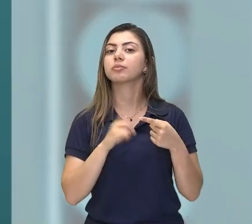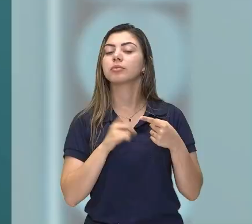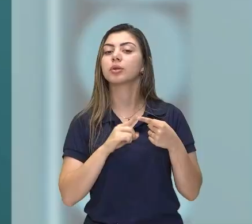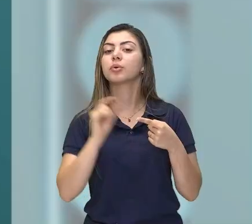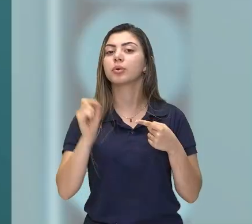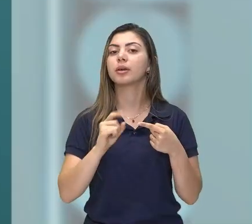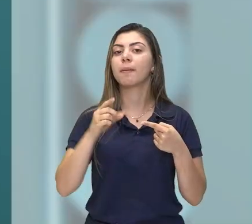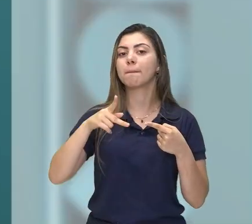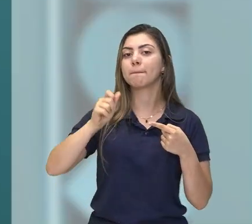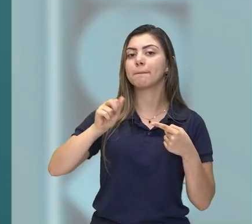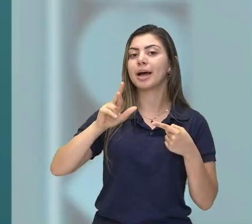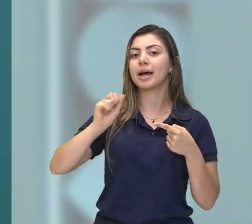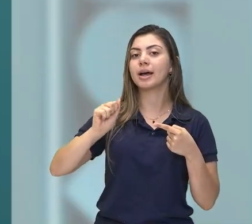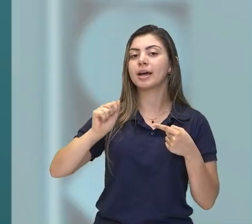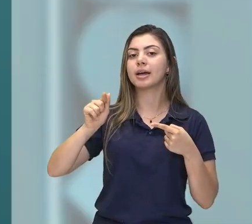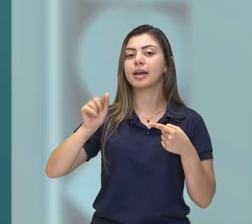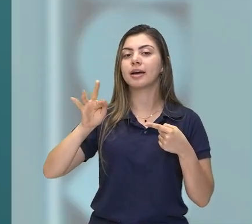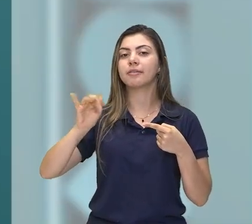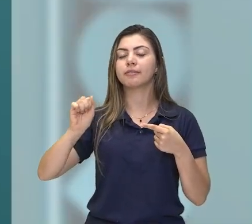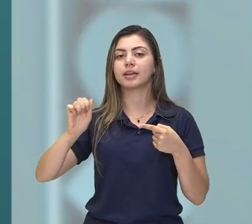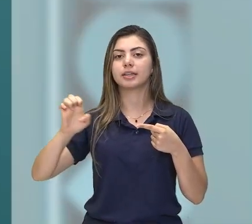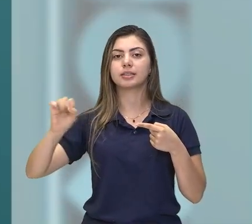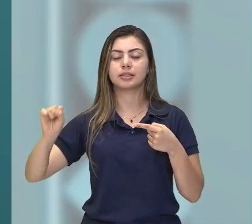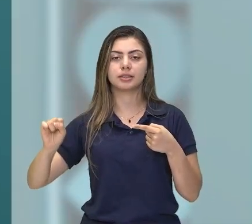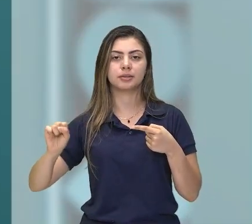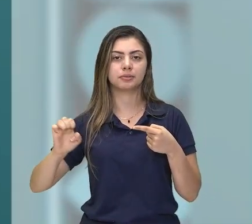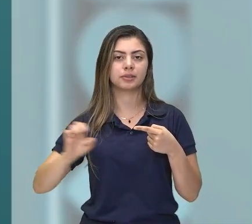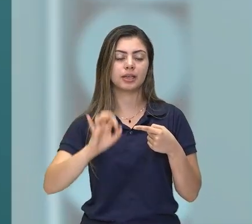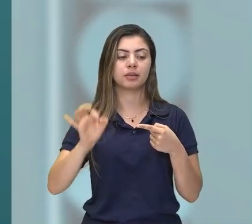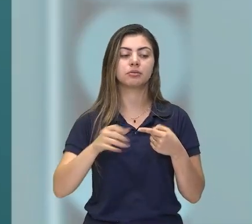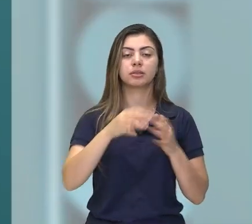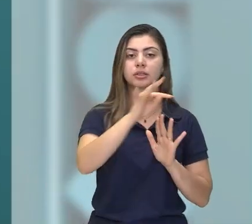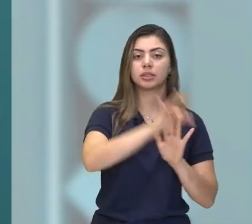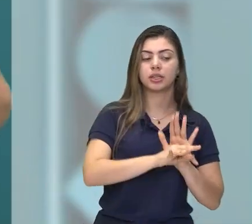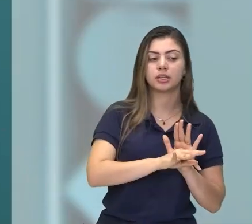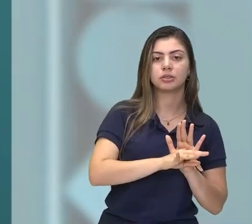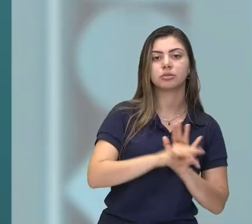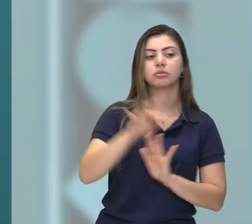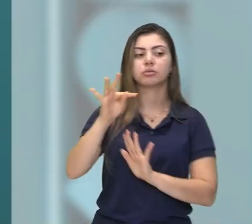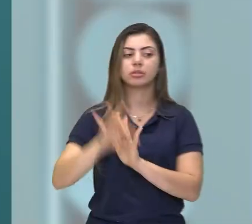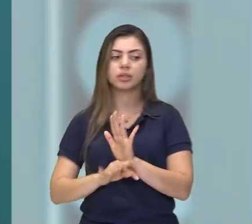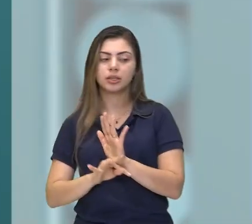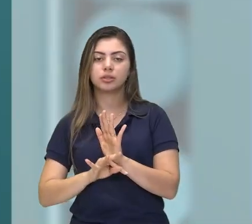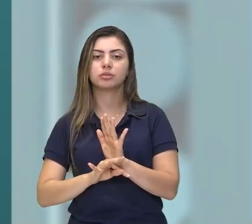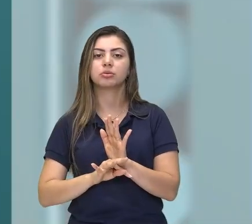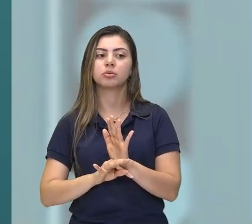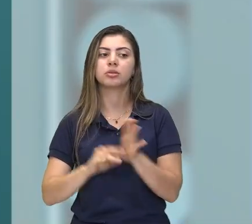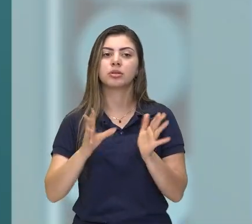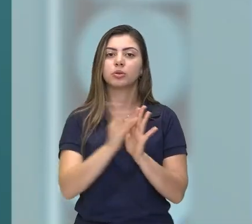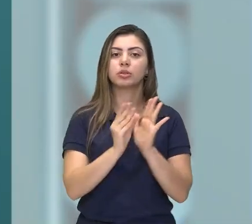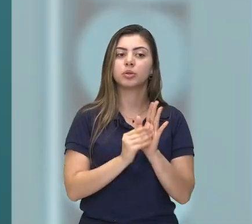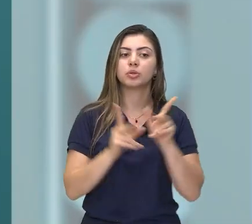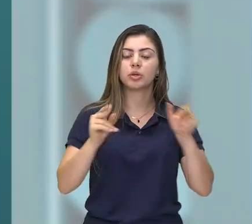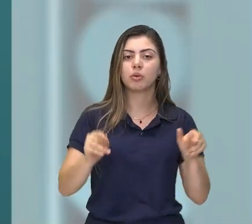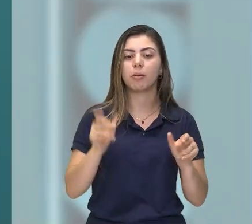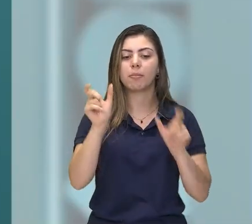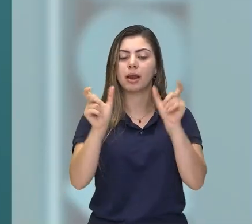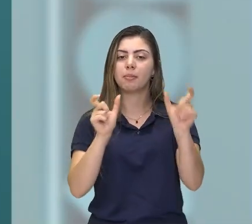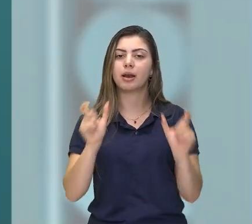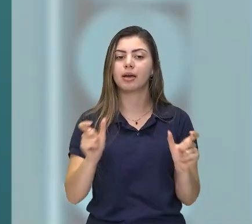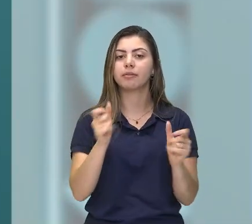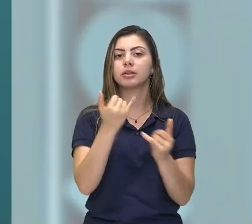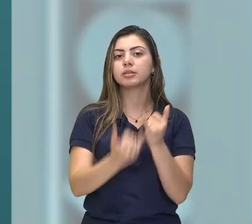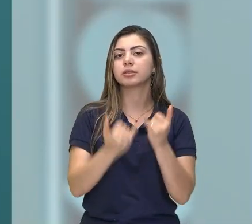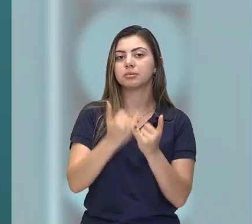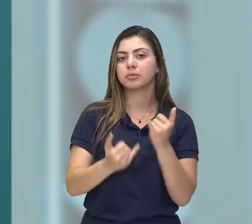é de paráfrase, um texto de agora vai retomar o texto base, só que eu vou reescrever com outras palavras. Lembrando que eu